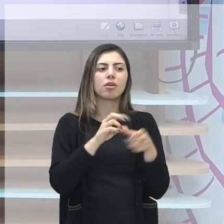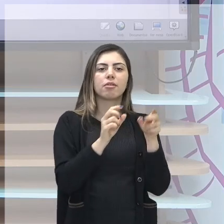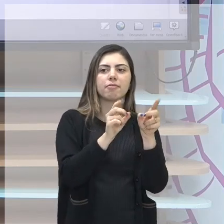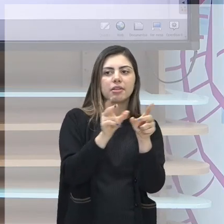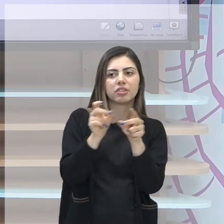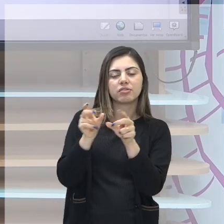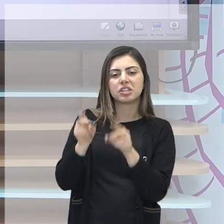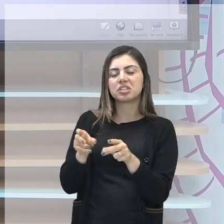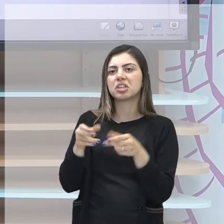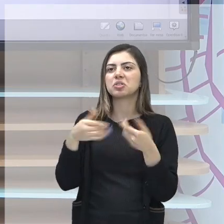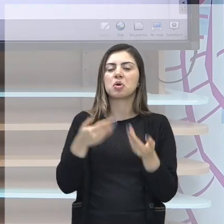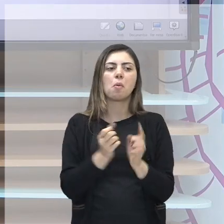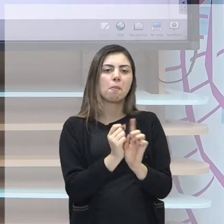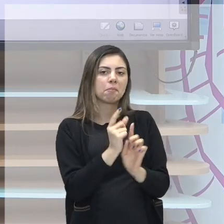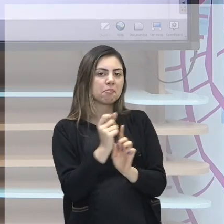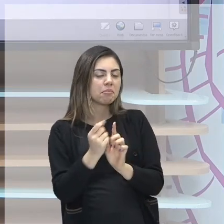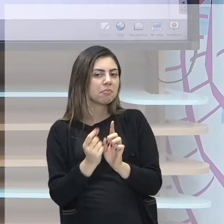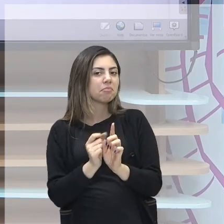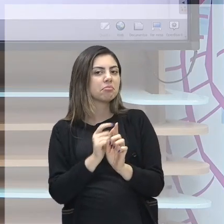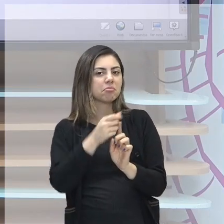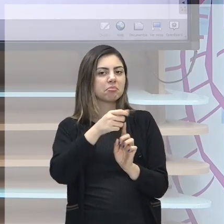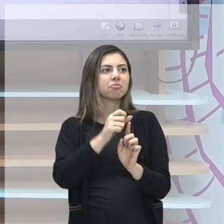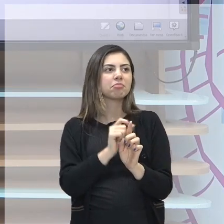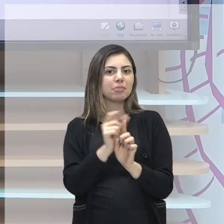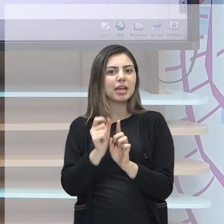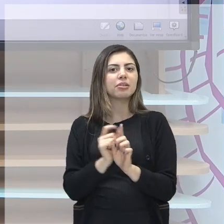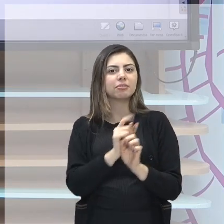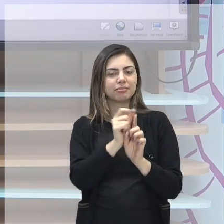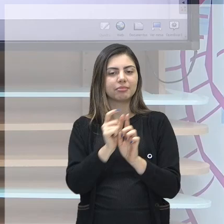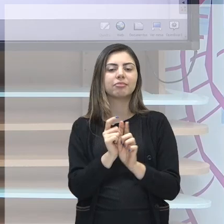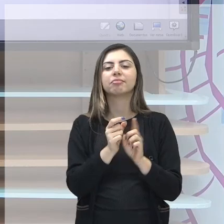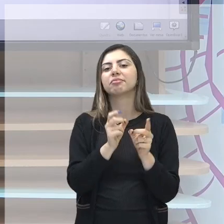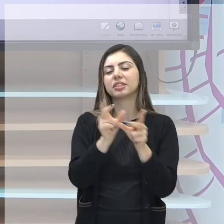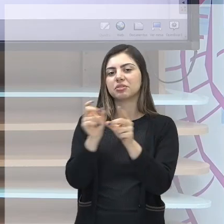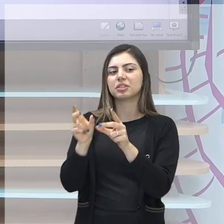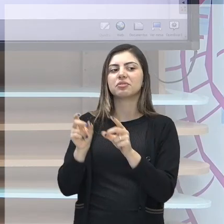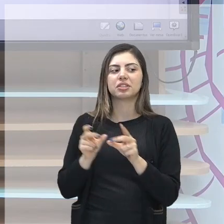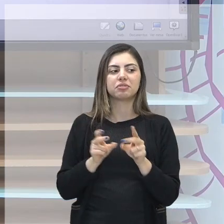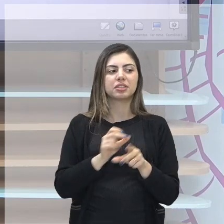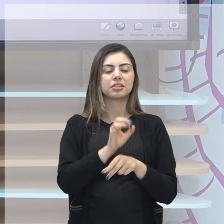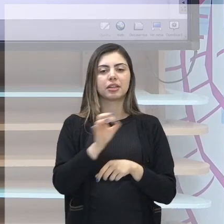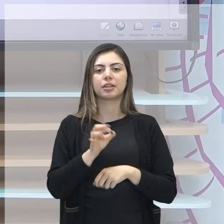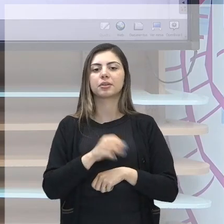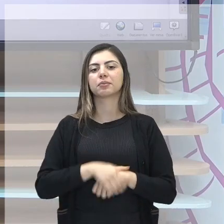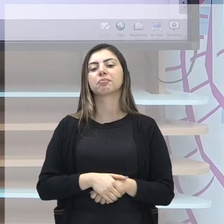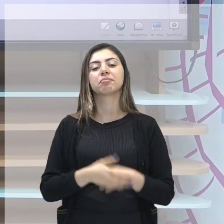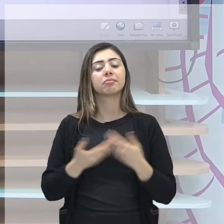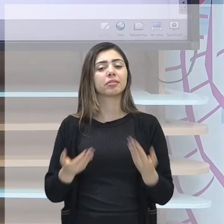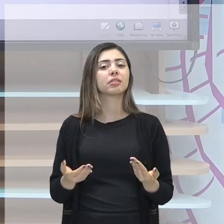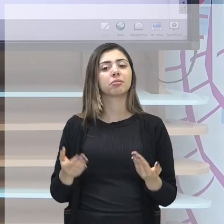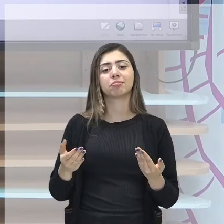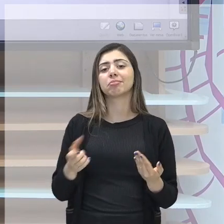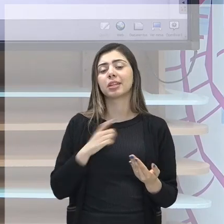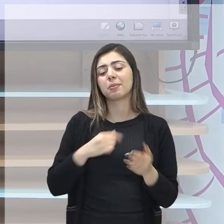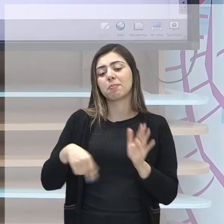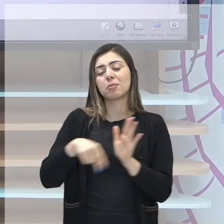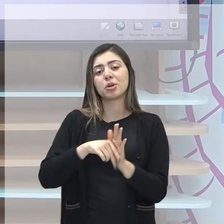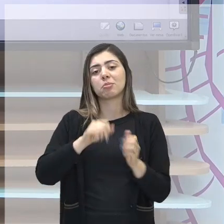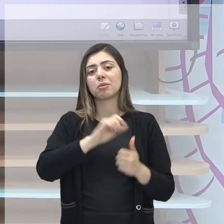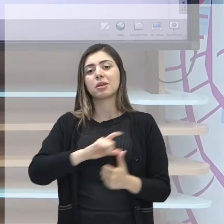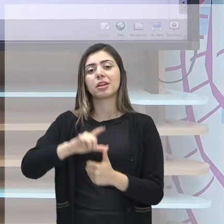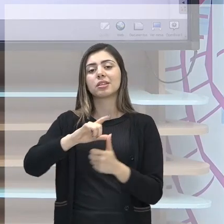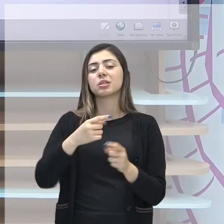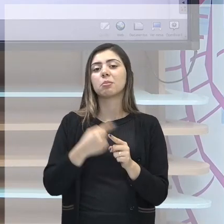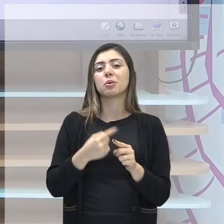outros produtos, tá certo? Isso é muito comum nos países da América Latina e isso ainda é fruto, obviamente, daquelas realidades que